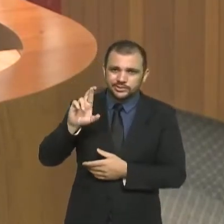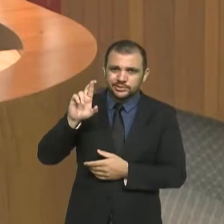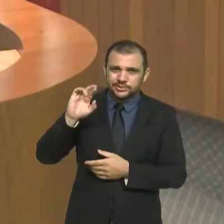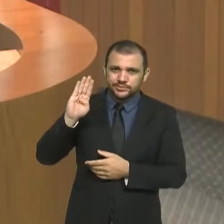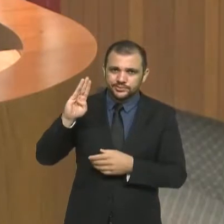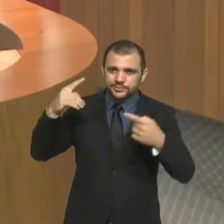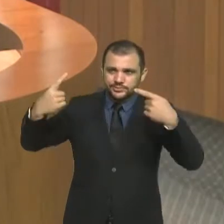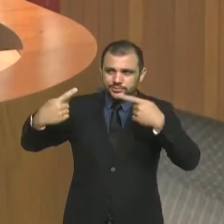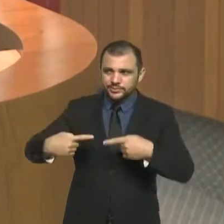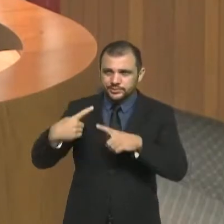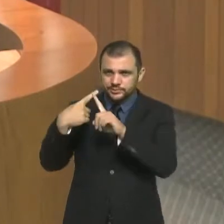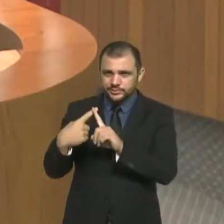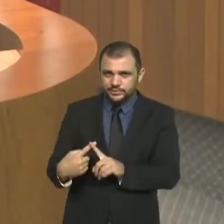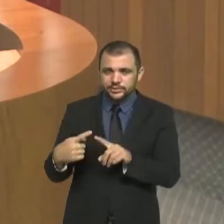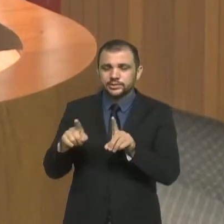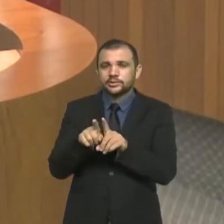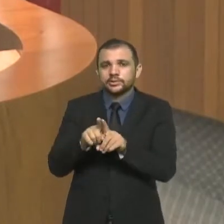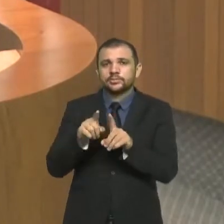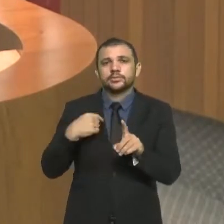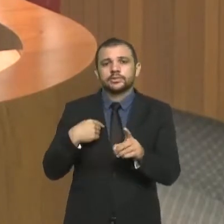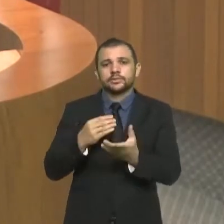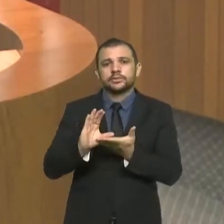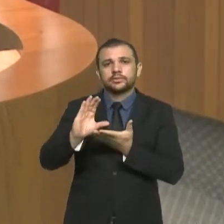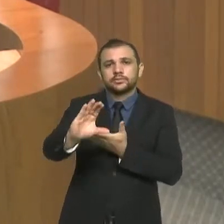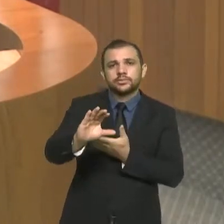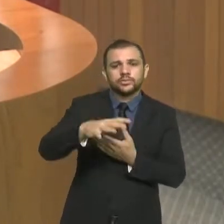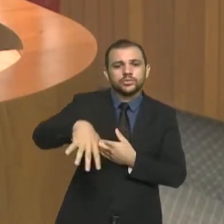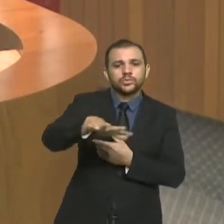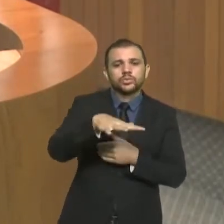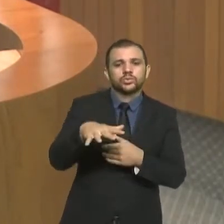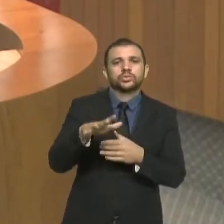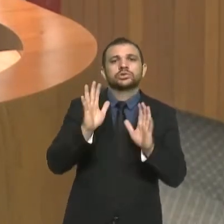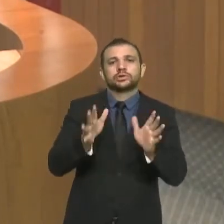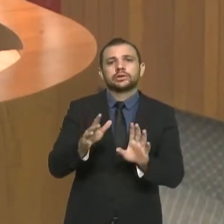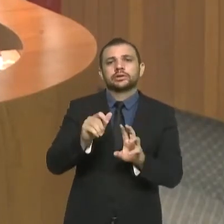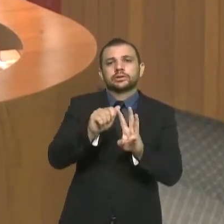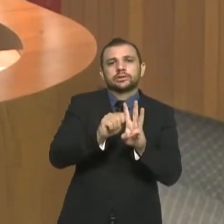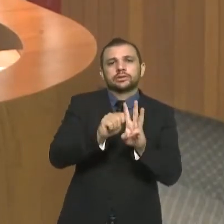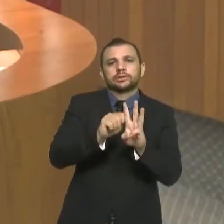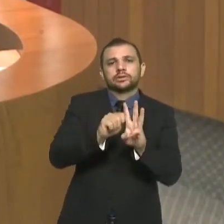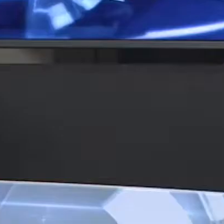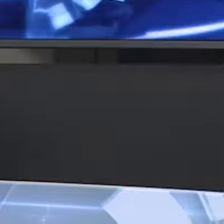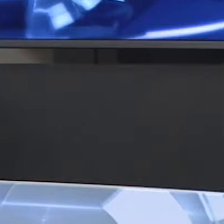eles pudessem ter algum pagamento, lembrando que estão já 3 folhas salariais sem receber.